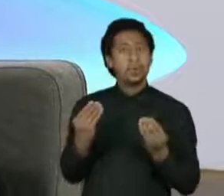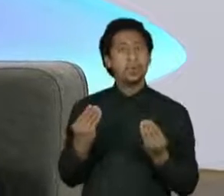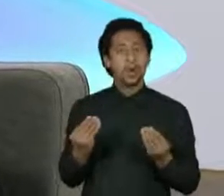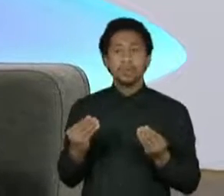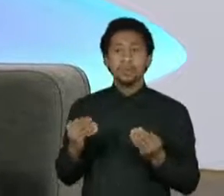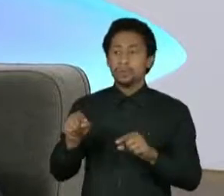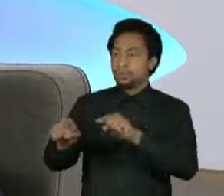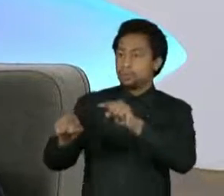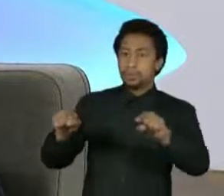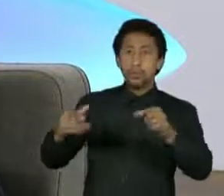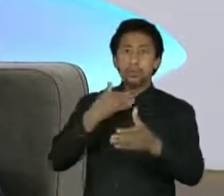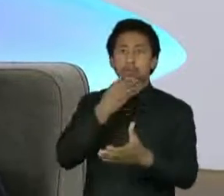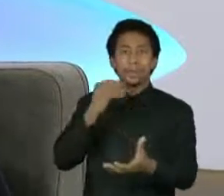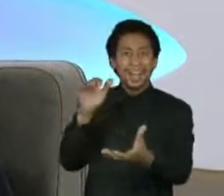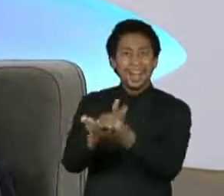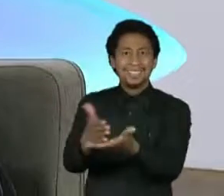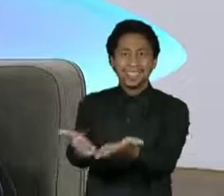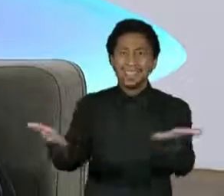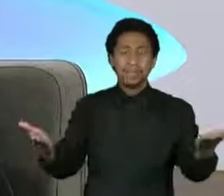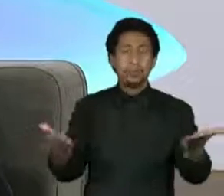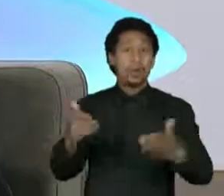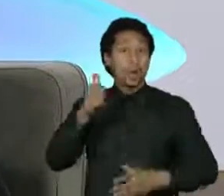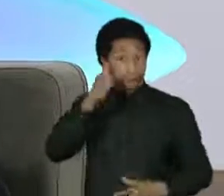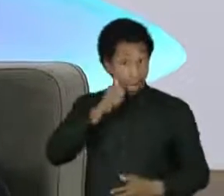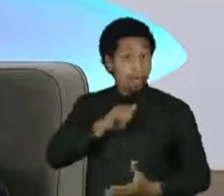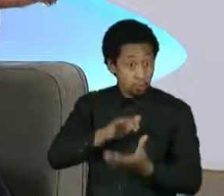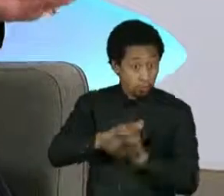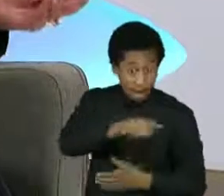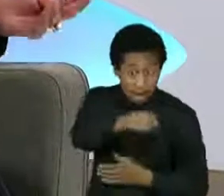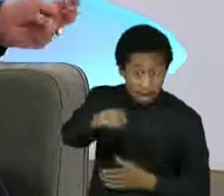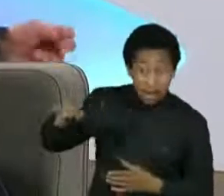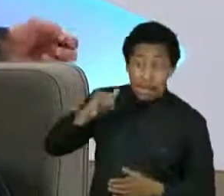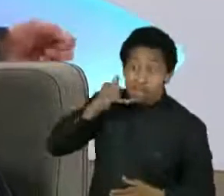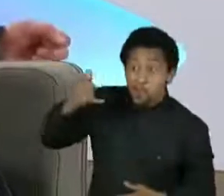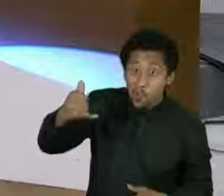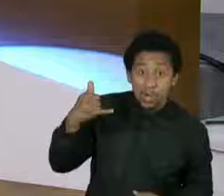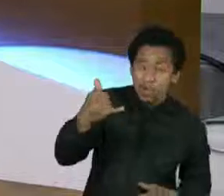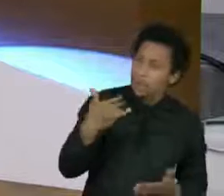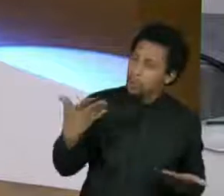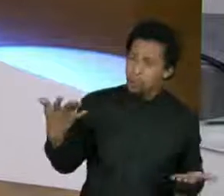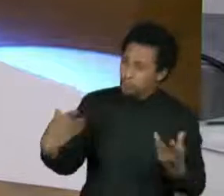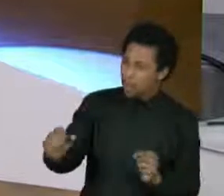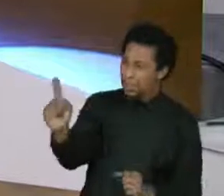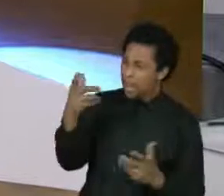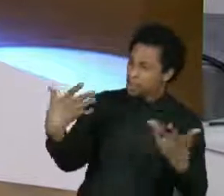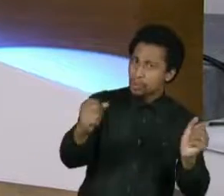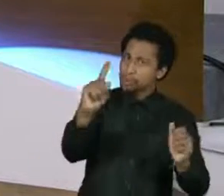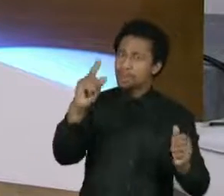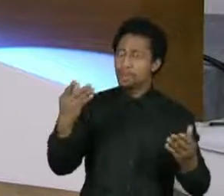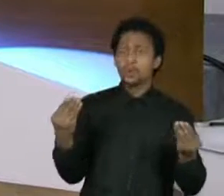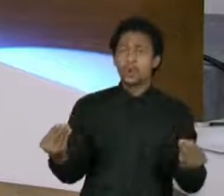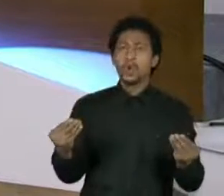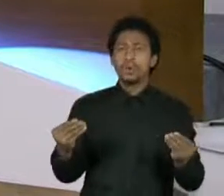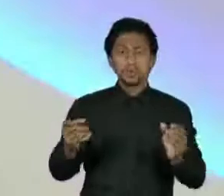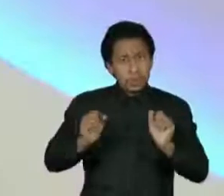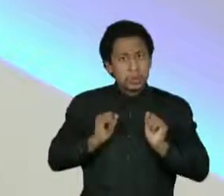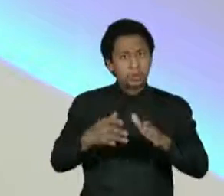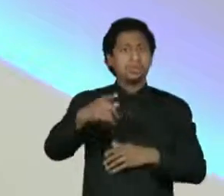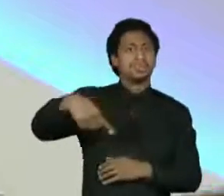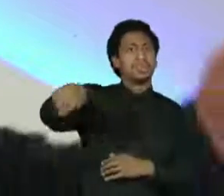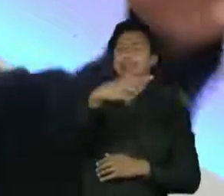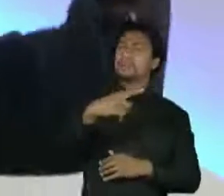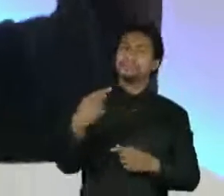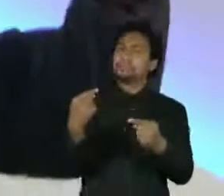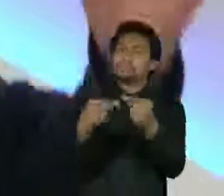isso que eles vieram falar para mim no quarto. Cara, nós precisamos tomar uma providência. Eu achei certo a atitude que eles estavam tomando, porque não era justo o que